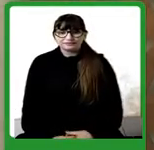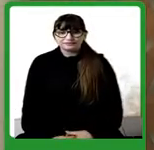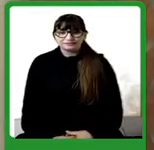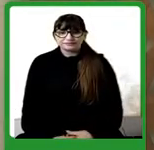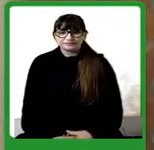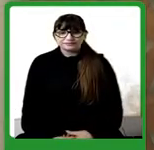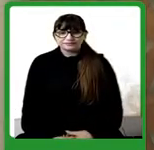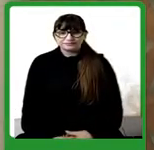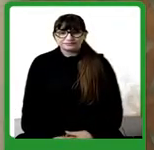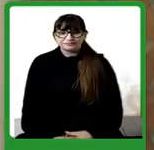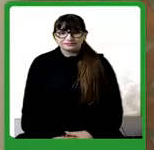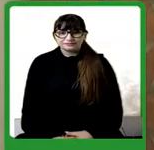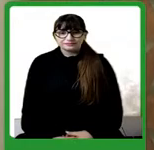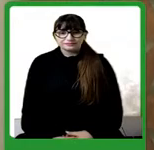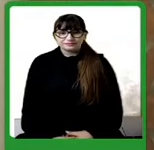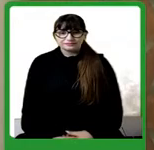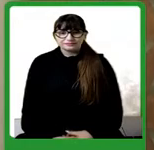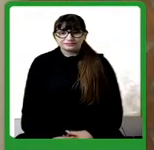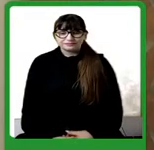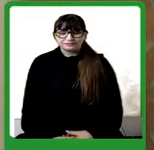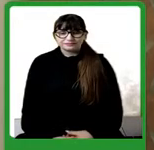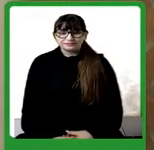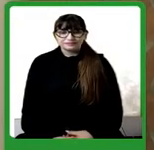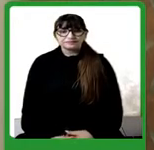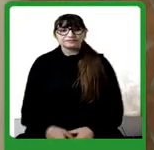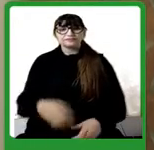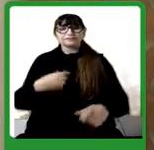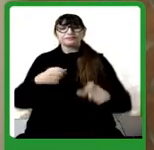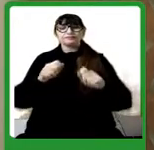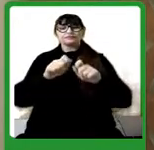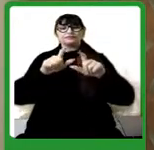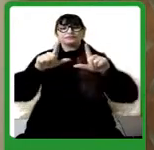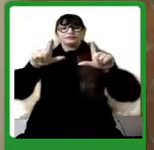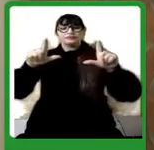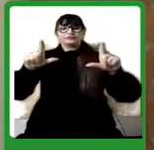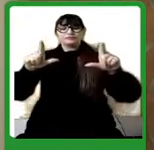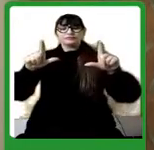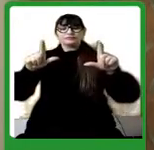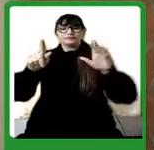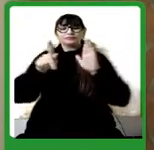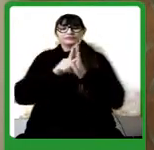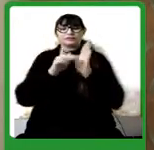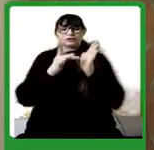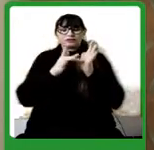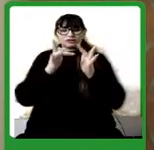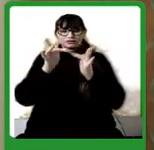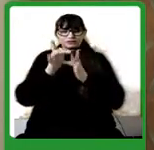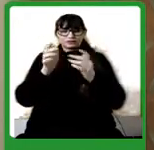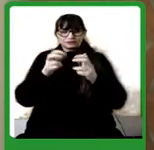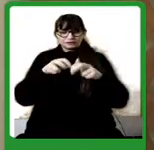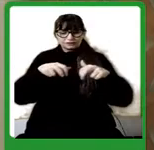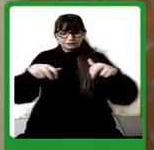Obrigado. Um quadro da Sagrada Família ou da Santa Ceia. Tem que ter.